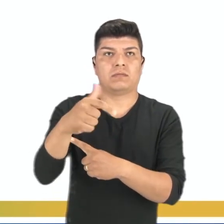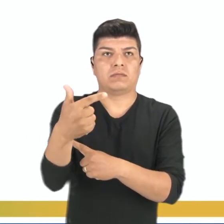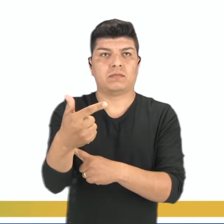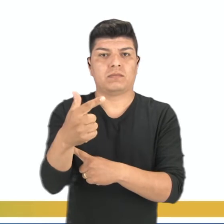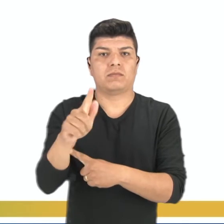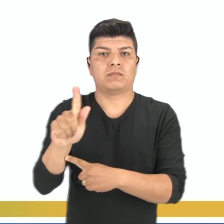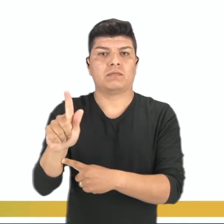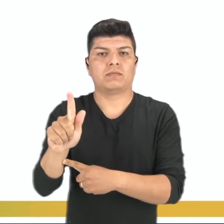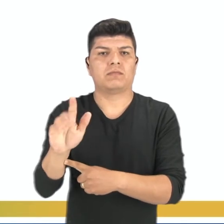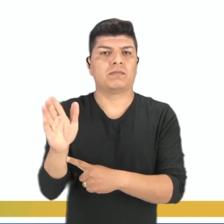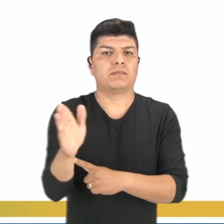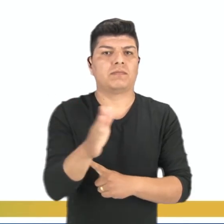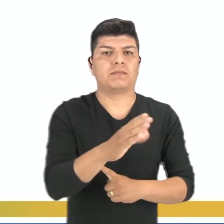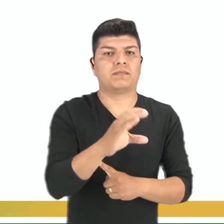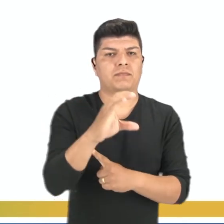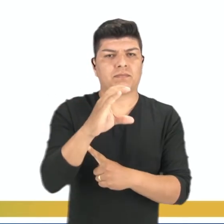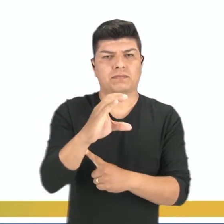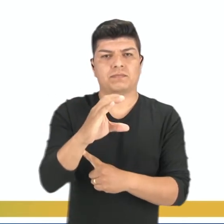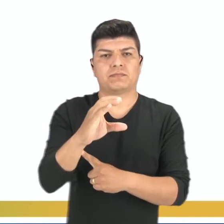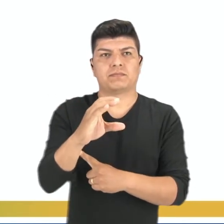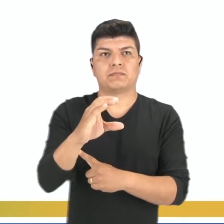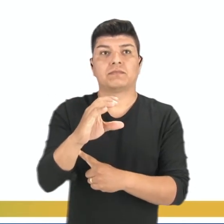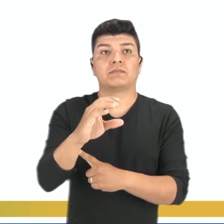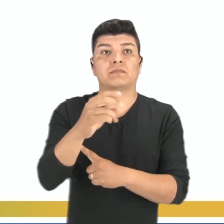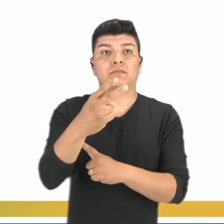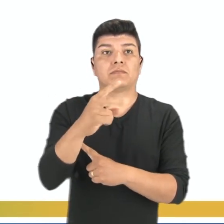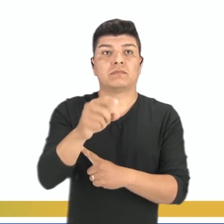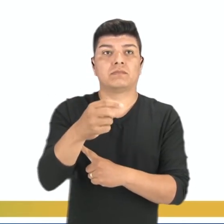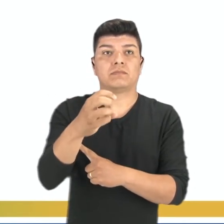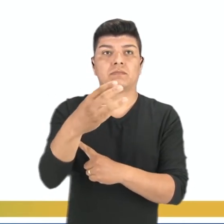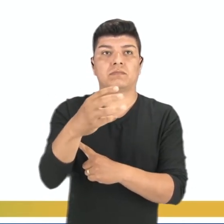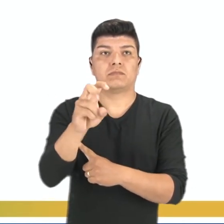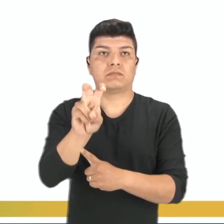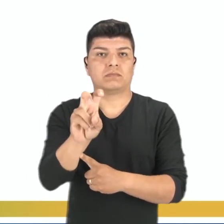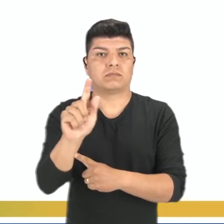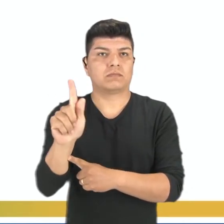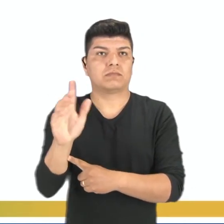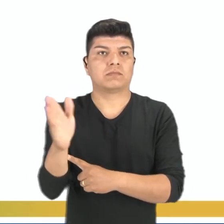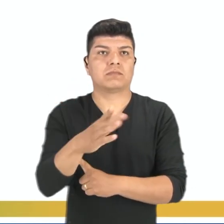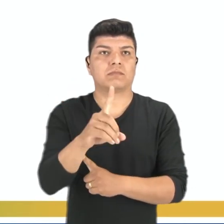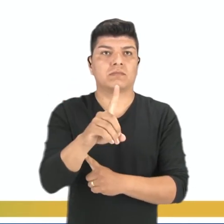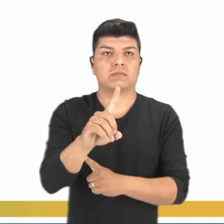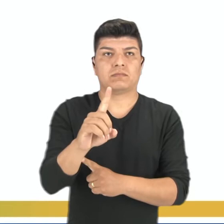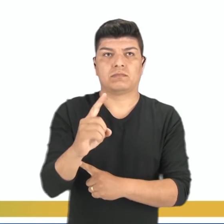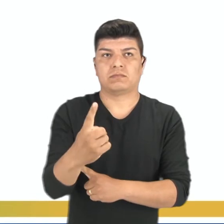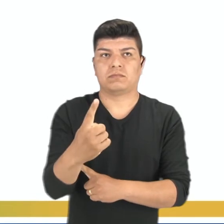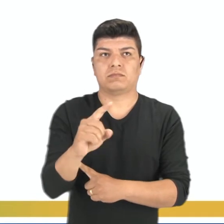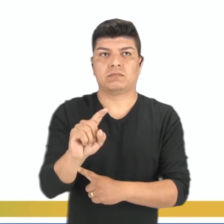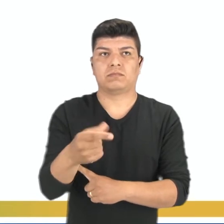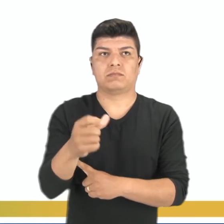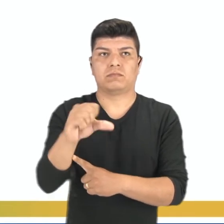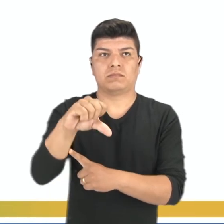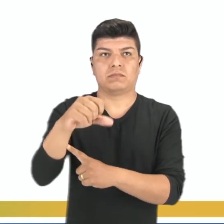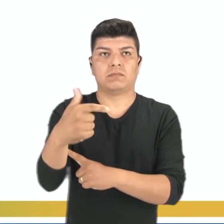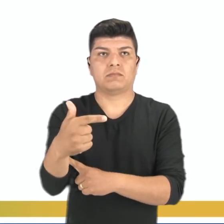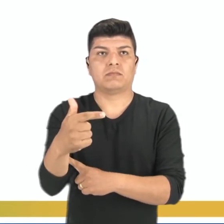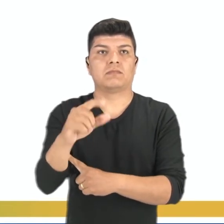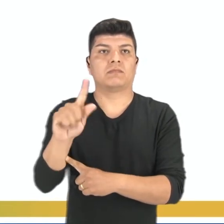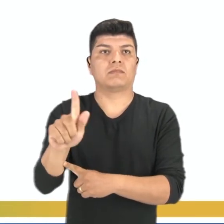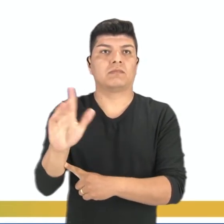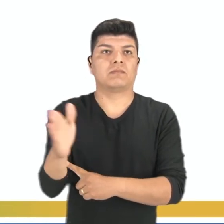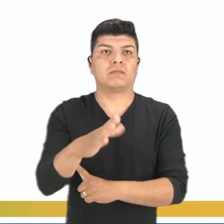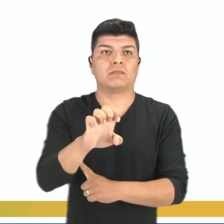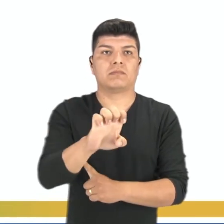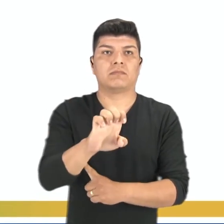0,192 gramas. Na C, 2,35 gramas. Na D, 1,92 gramas.